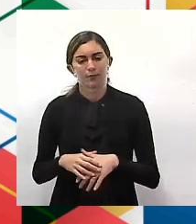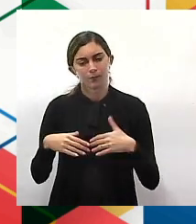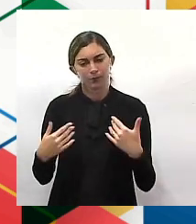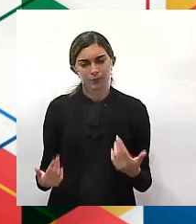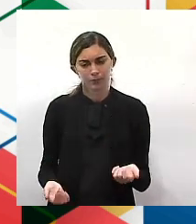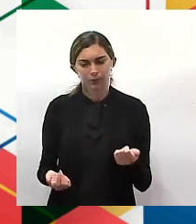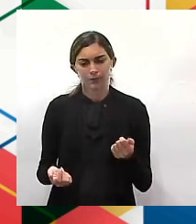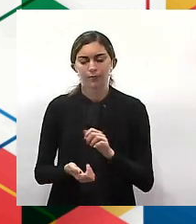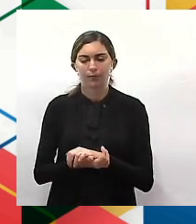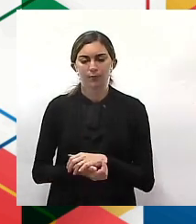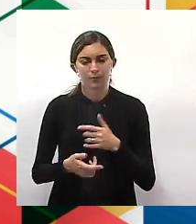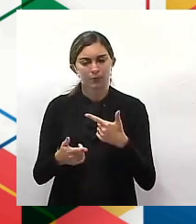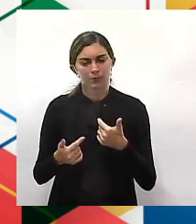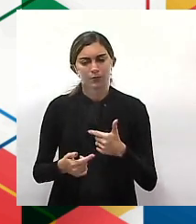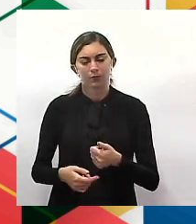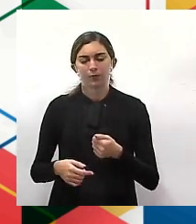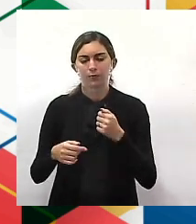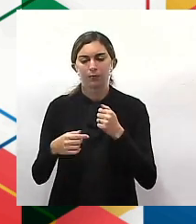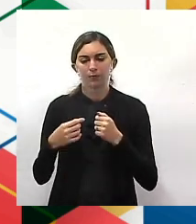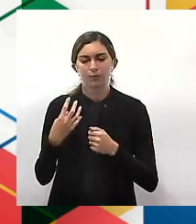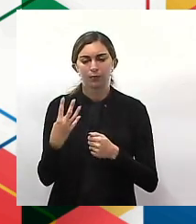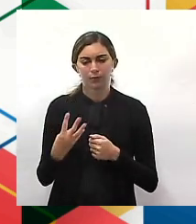Então, 12 vezes 4,